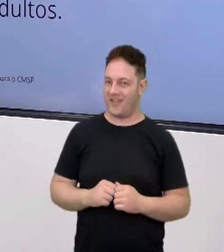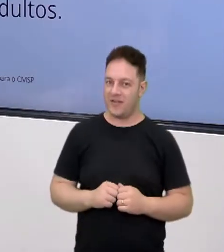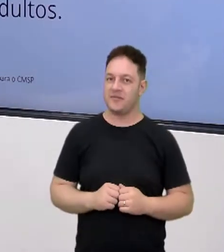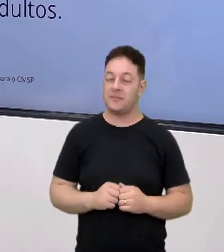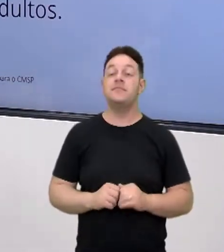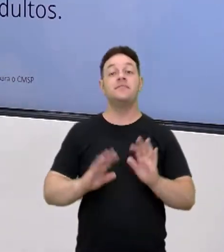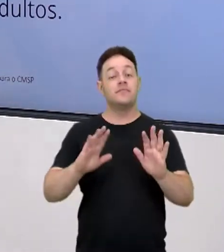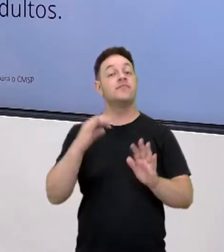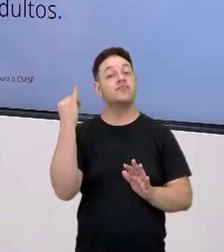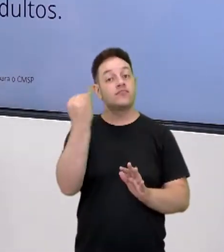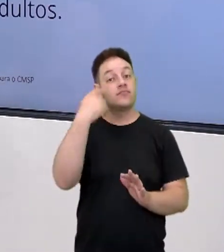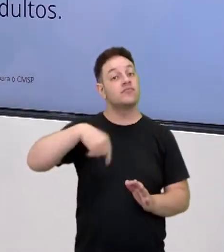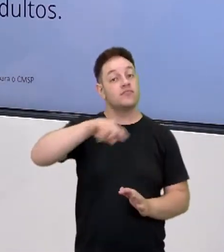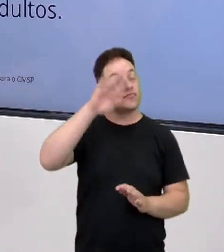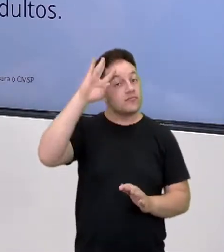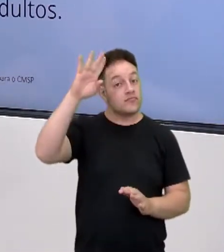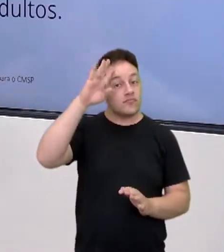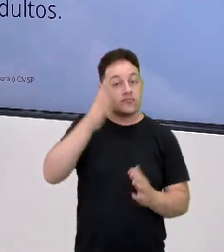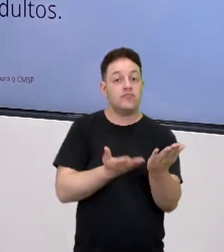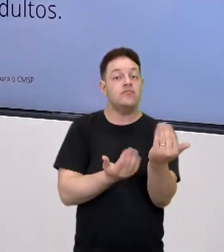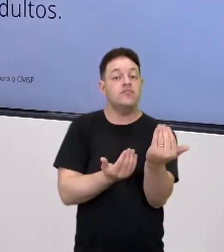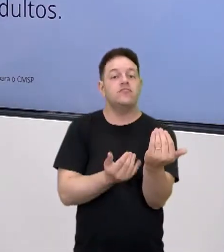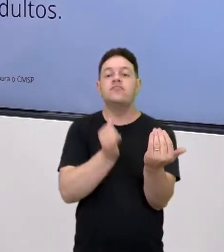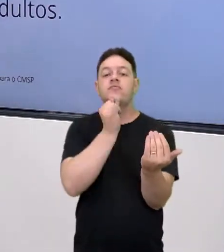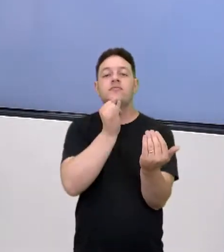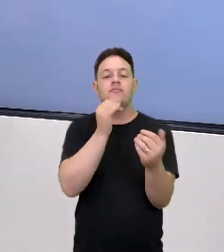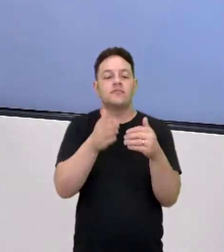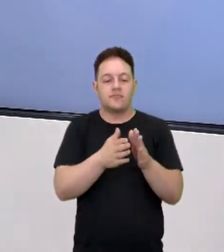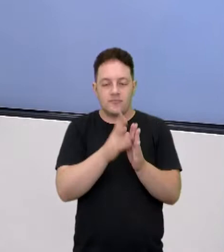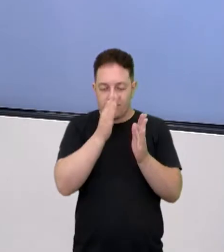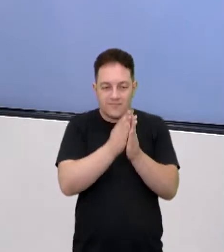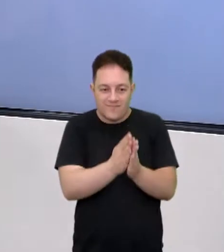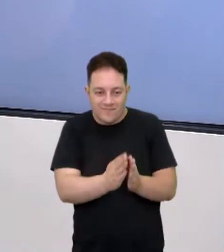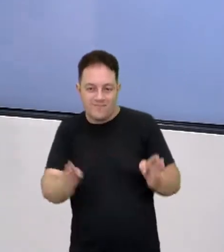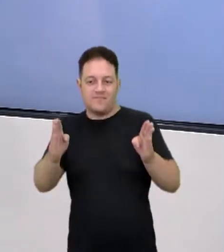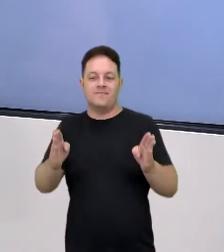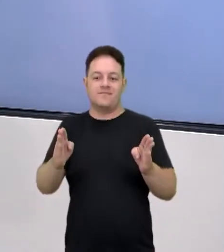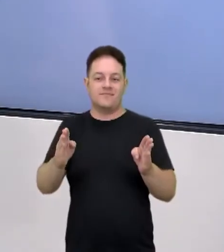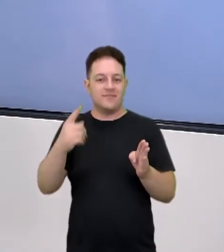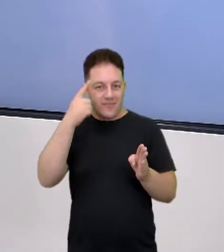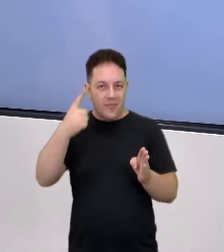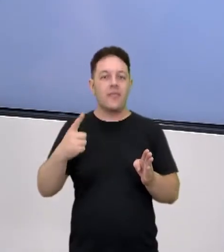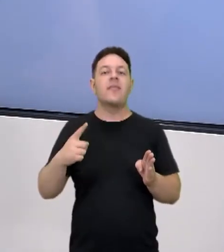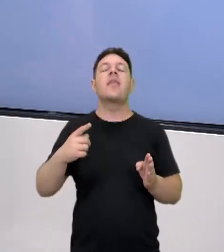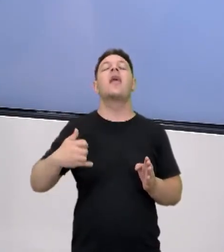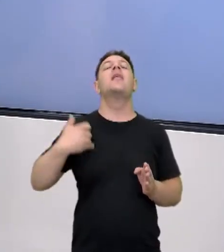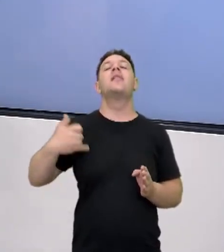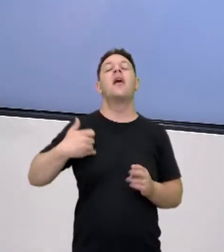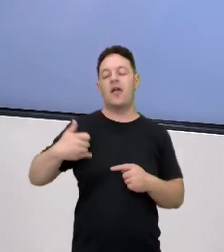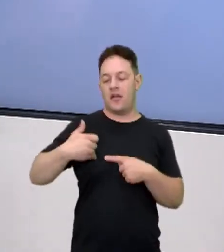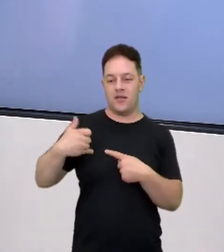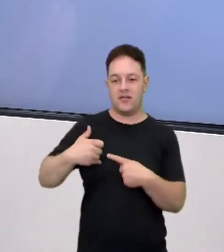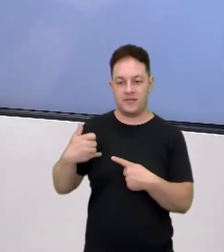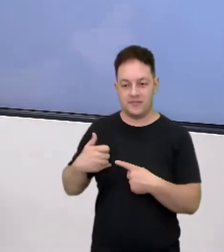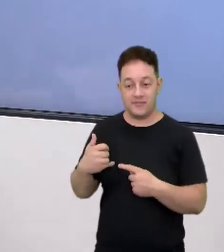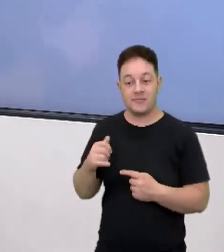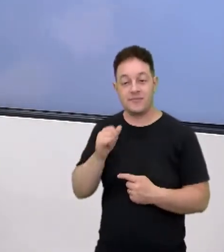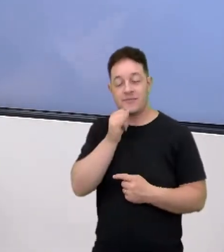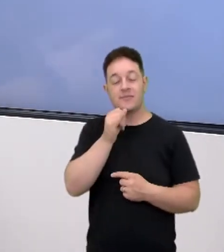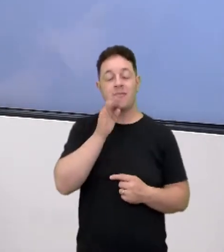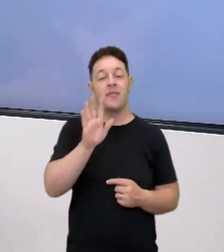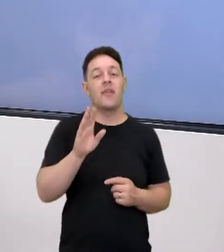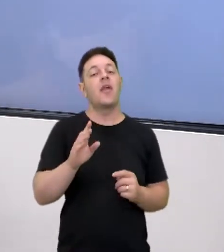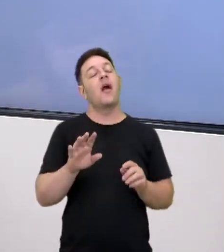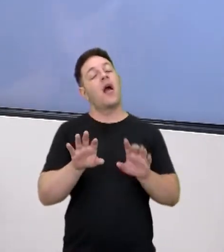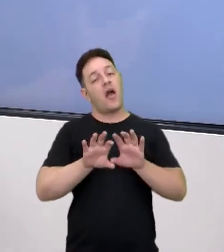até pensar na própria juventude estendida, que é quando a gente falou da questão da idade, porque é justamente